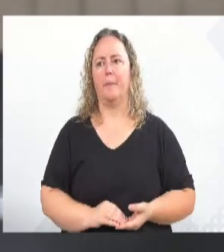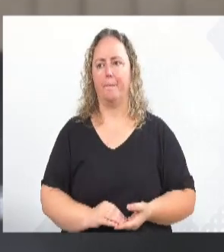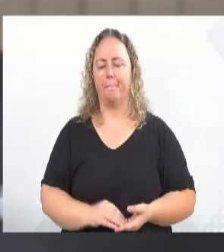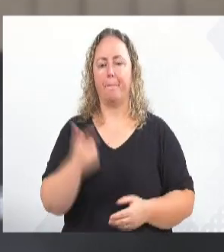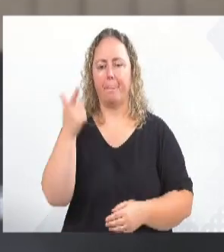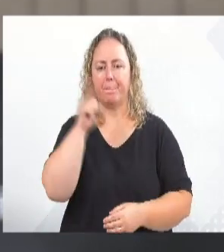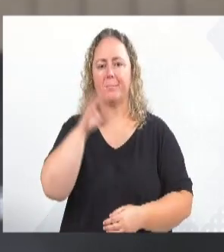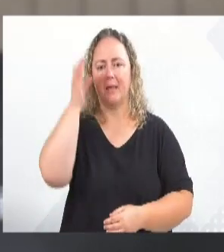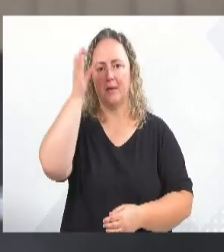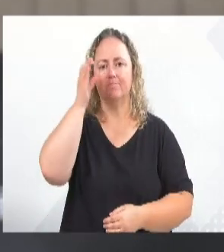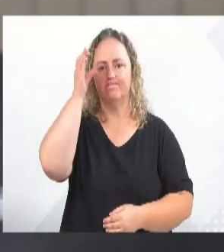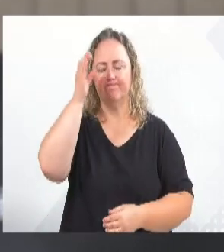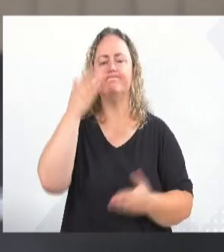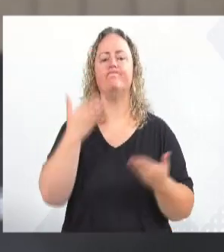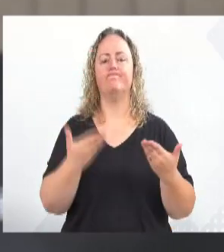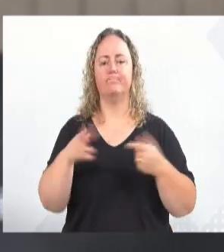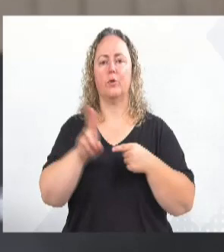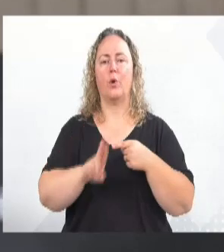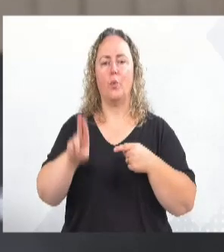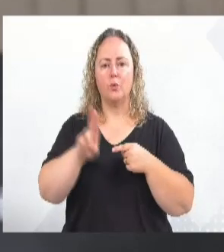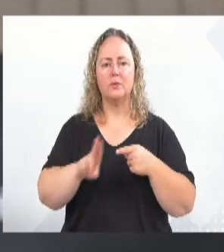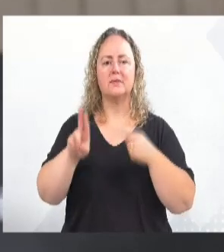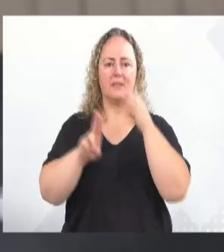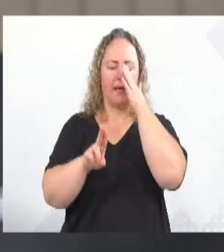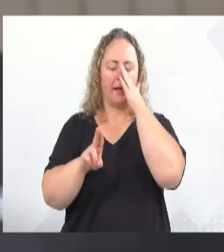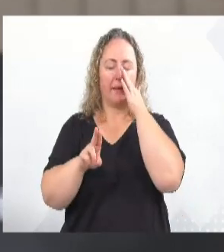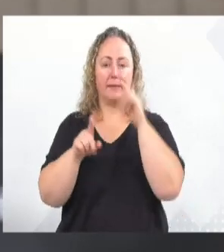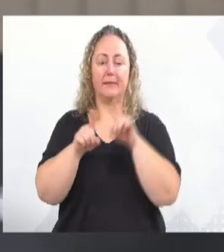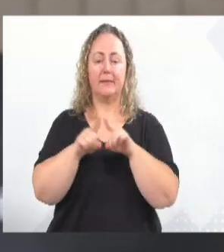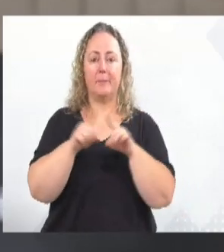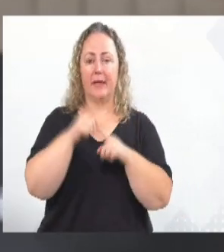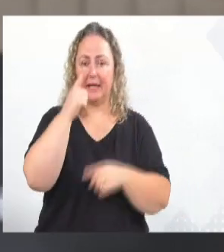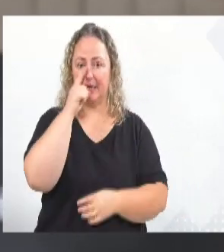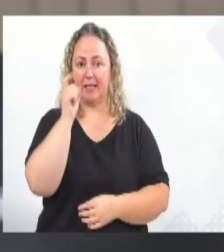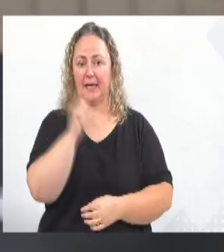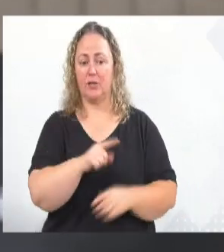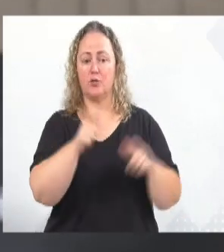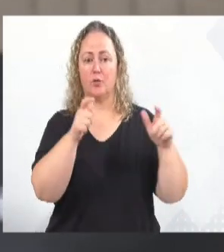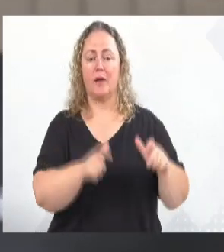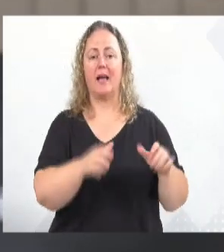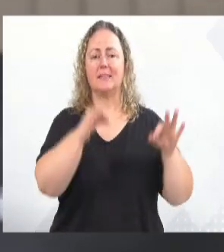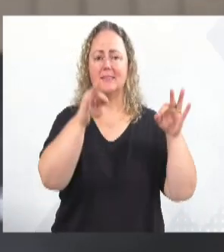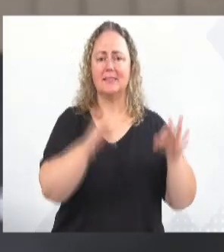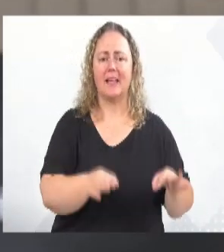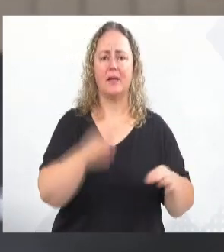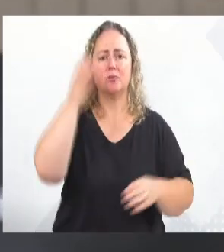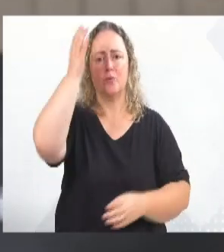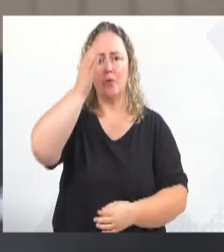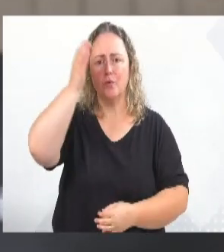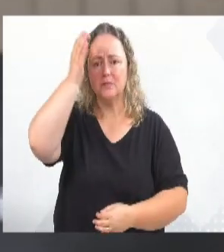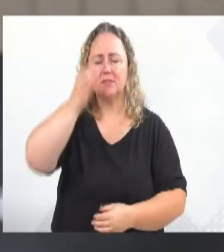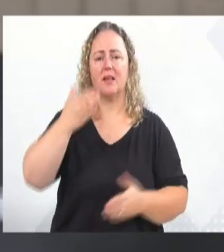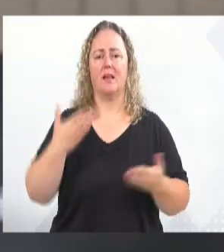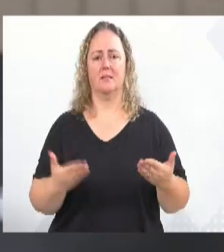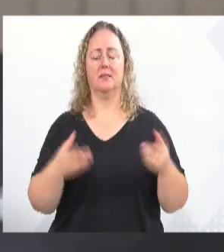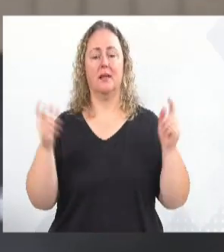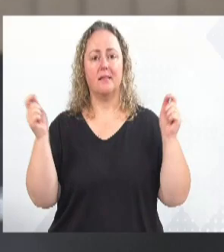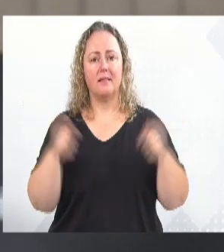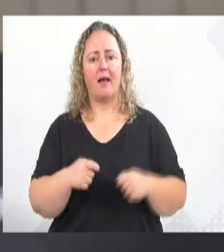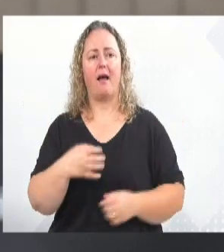conscientizar as pessoas de utilizar e descartar de forma consciente, de forma que realmente ele